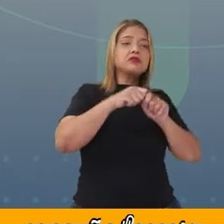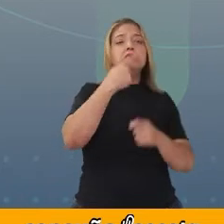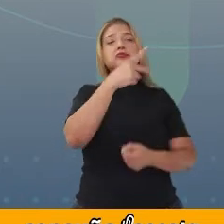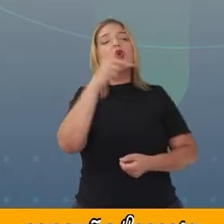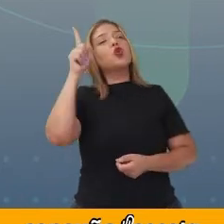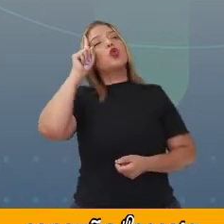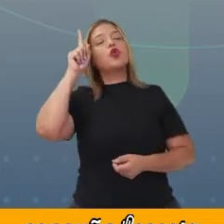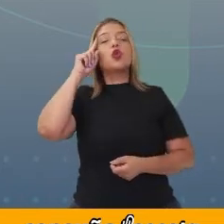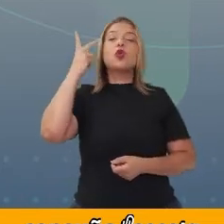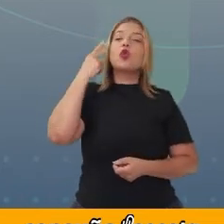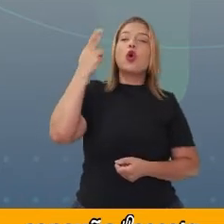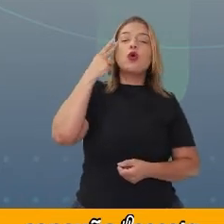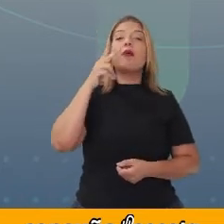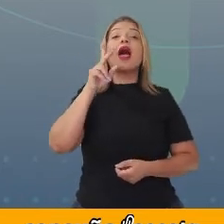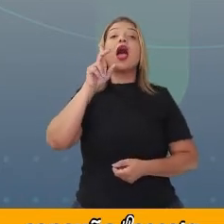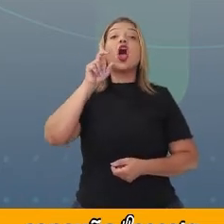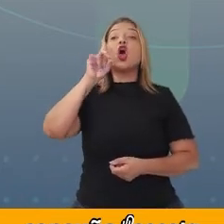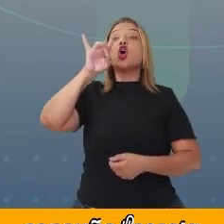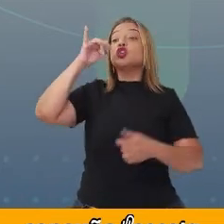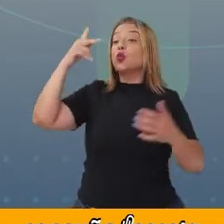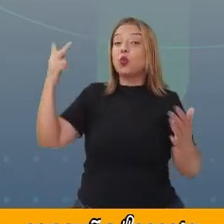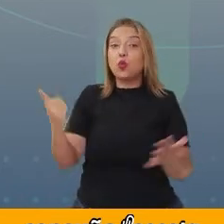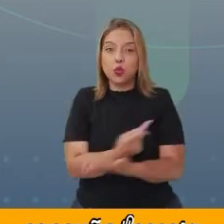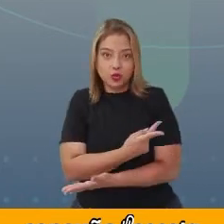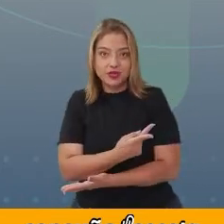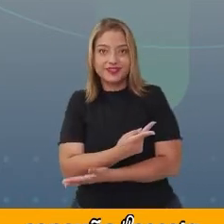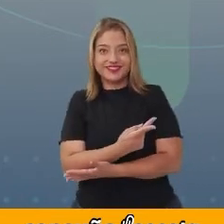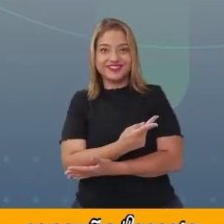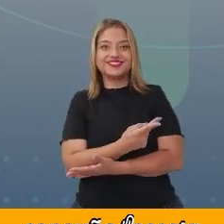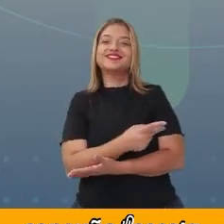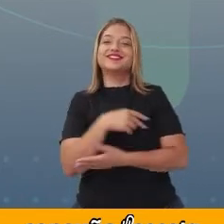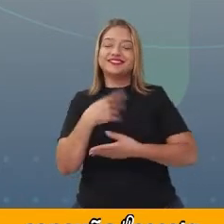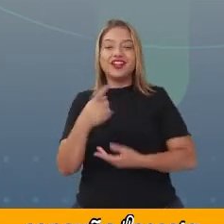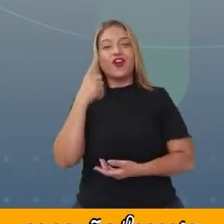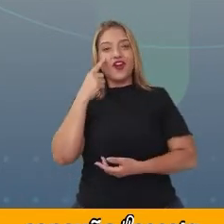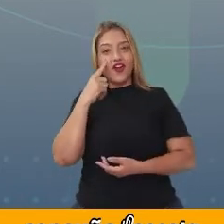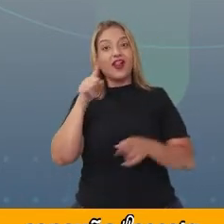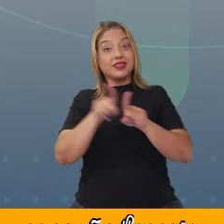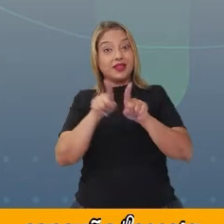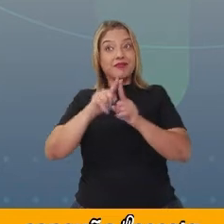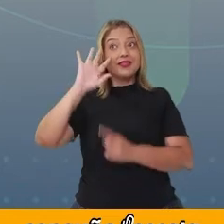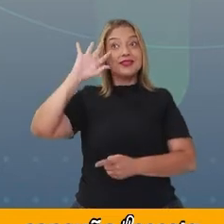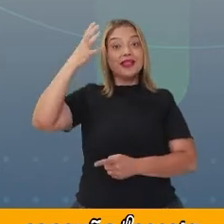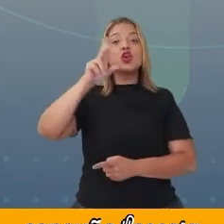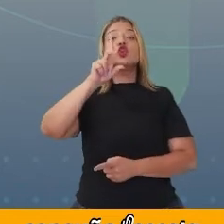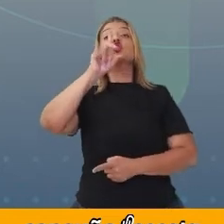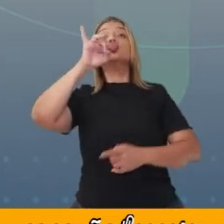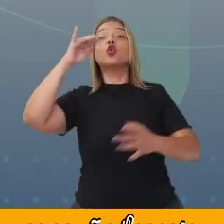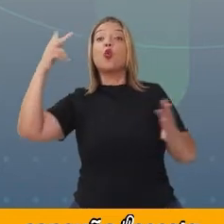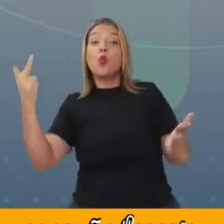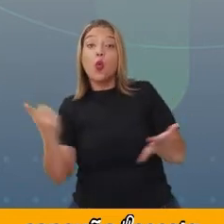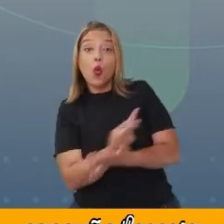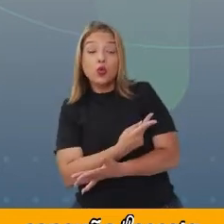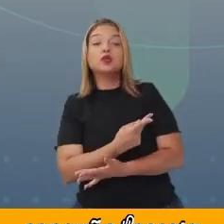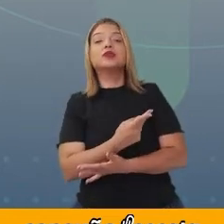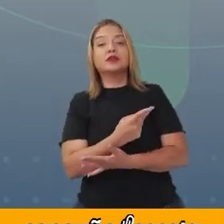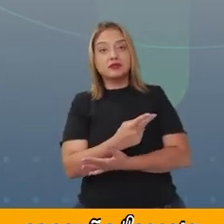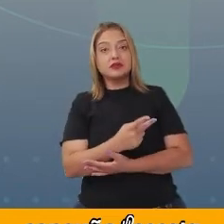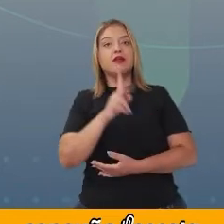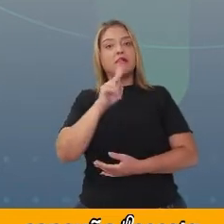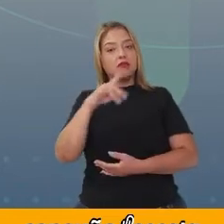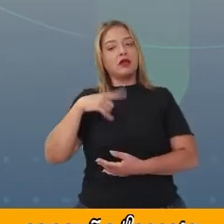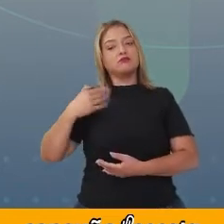dia. Então nós temos uma outra passagem temporal que está trazendo também ao texto essa ideia de progressão, de que as coisas